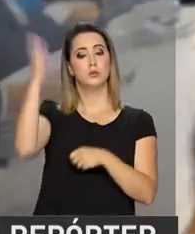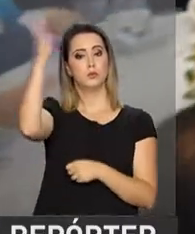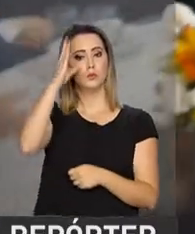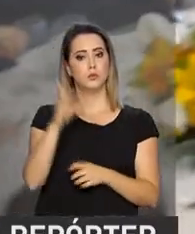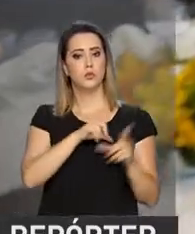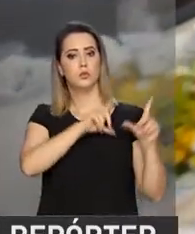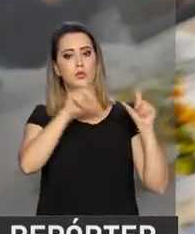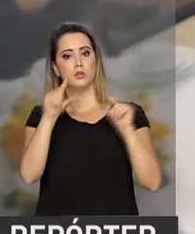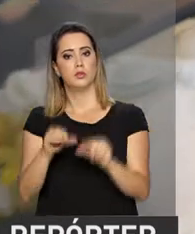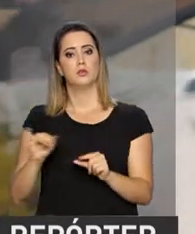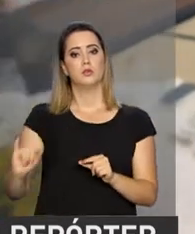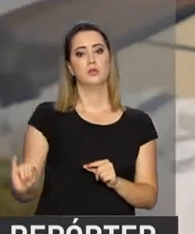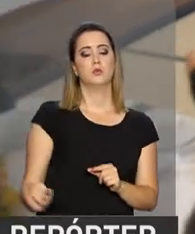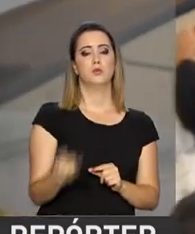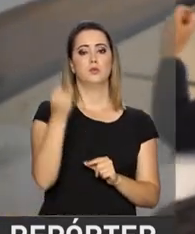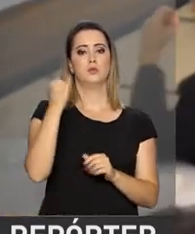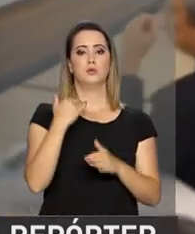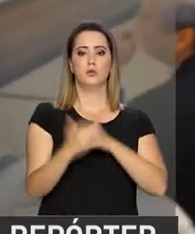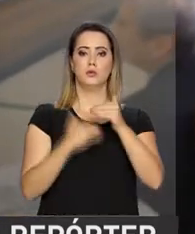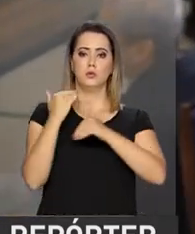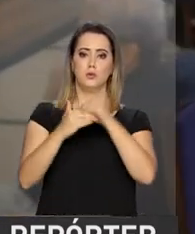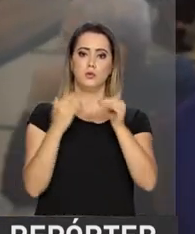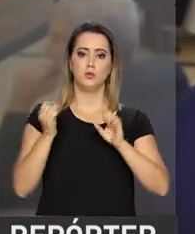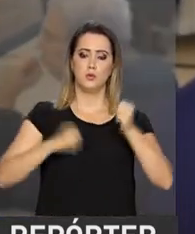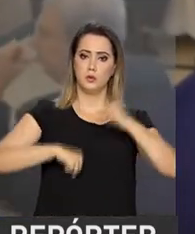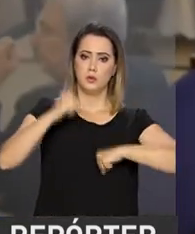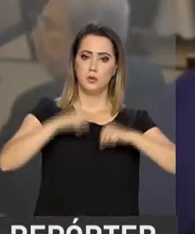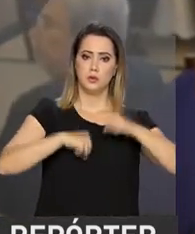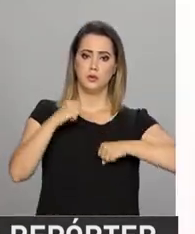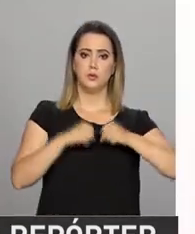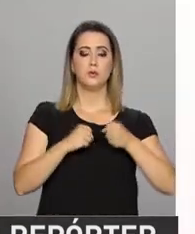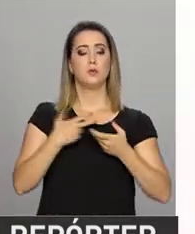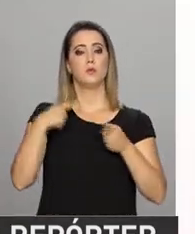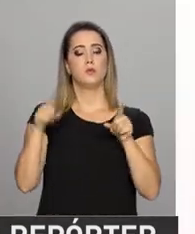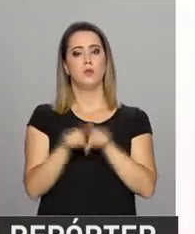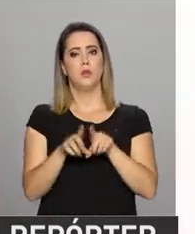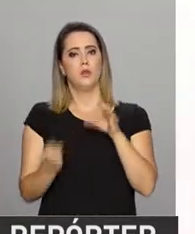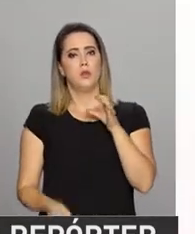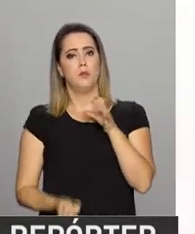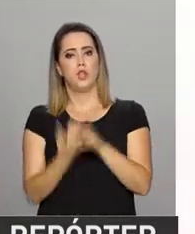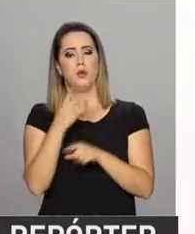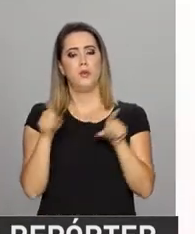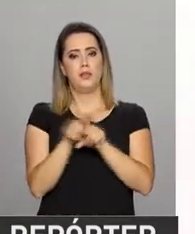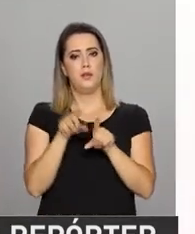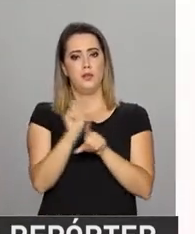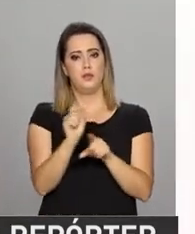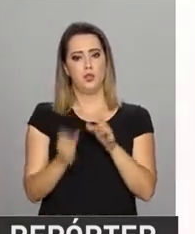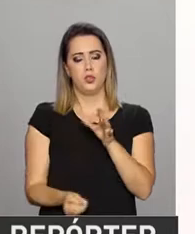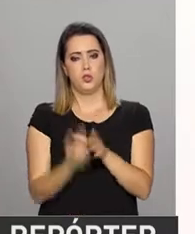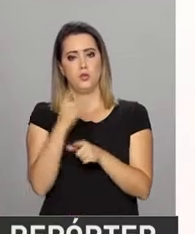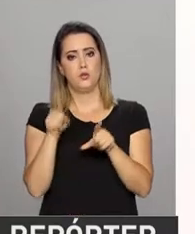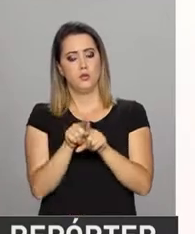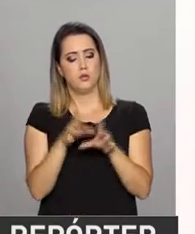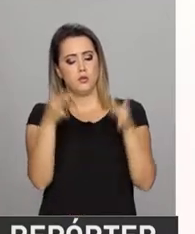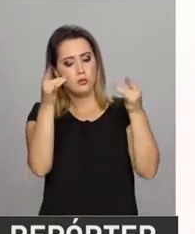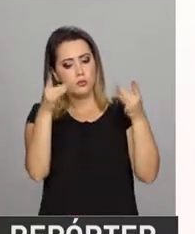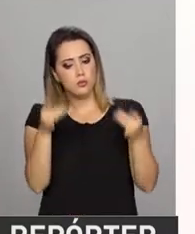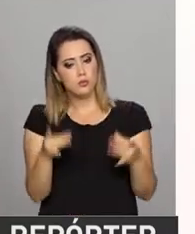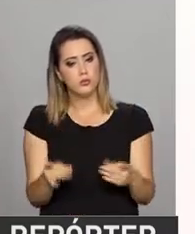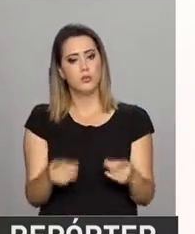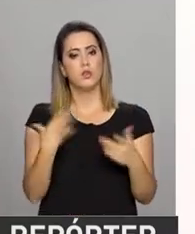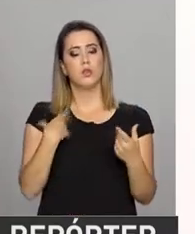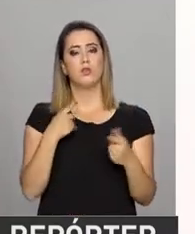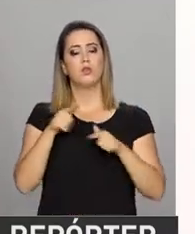queda dos juros e da inflação eo aumento da produção industrial e da criação de empregos e destacou o papel dos